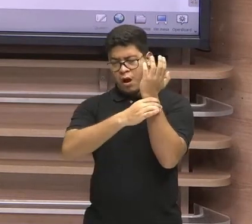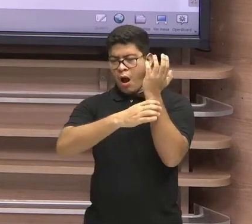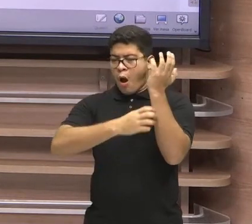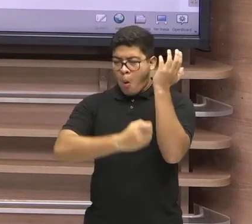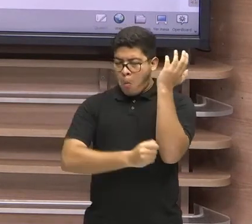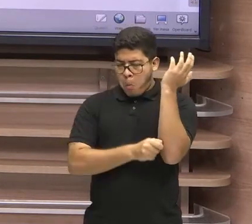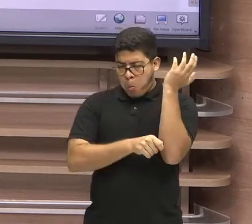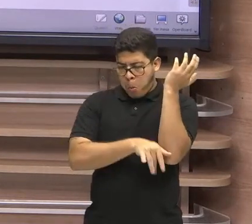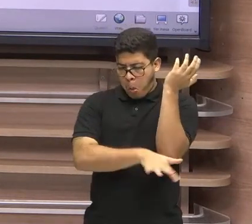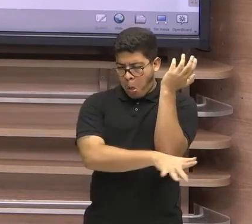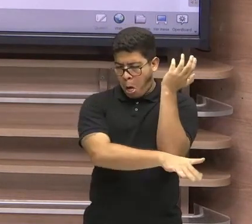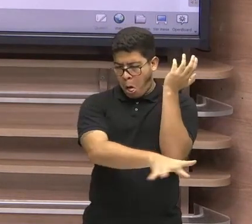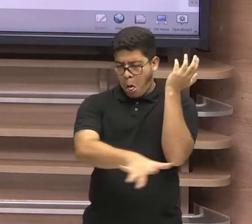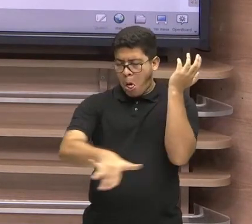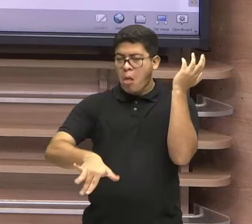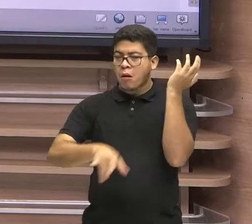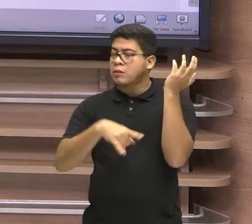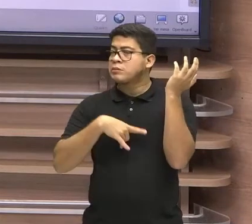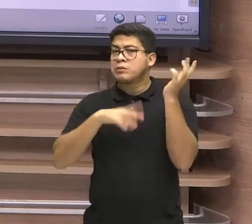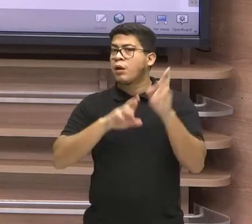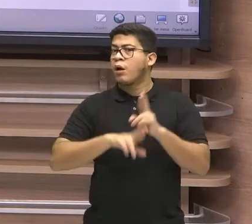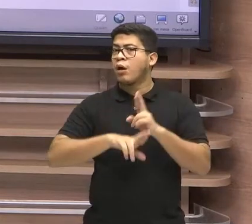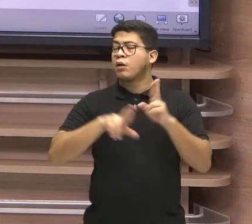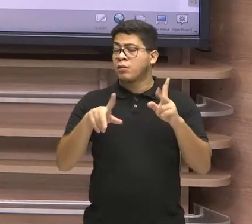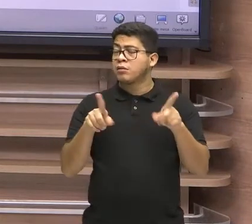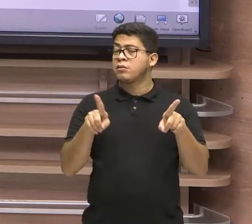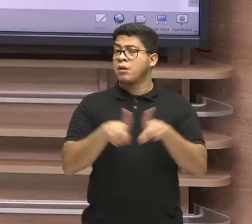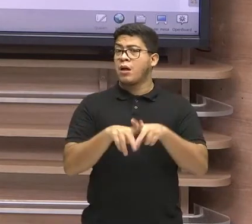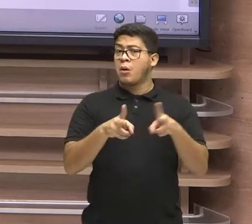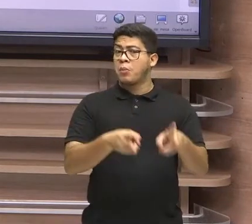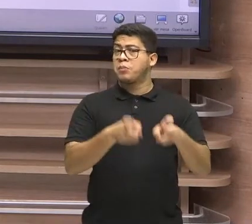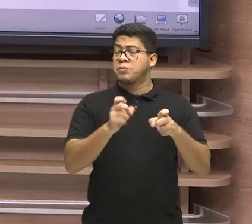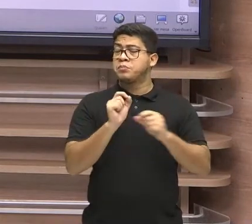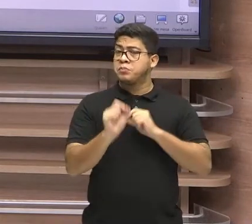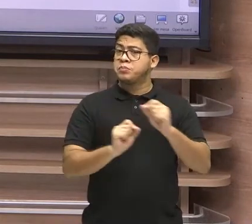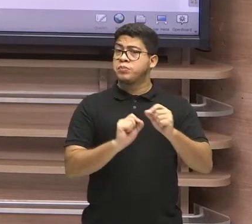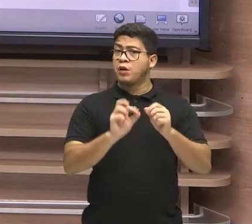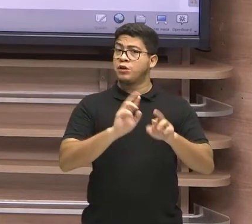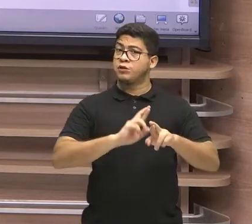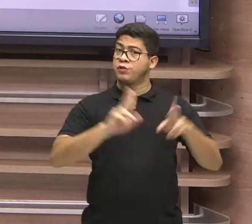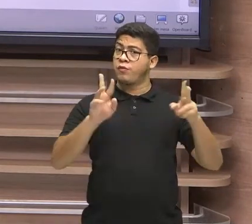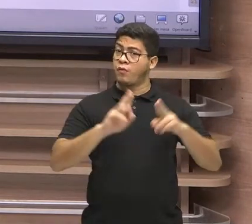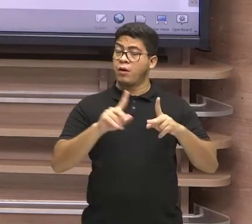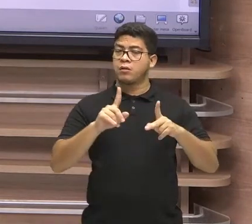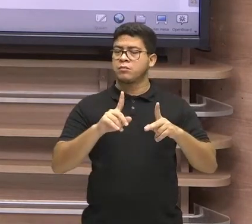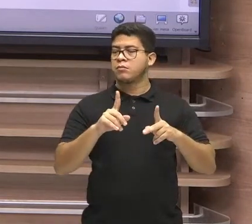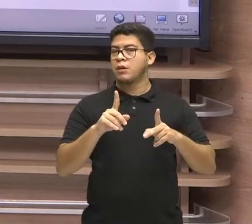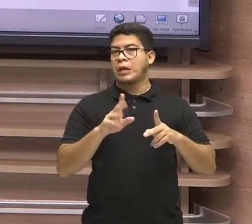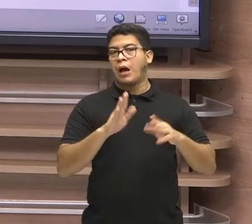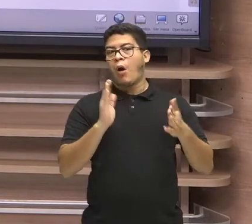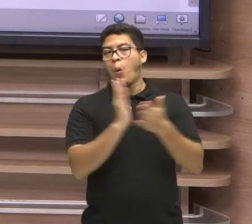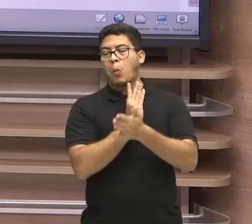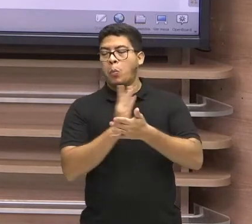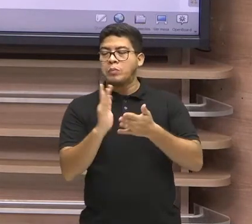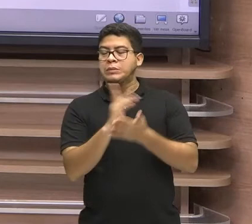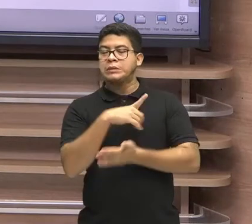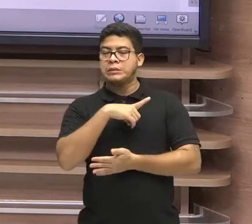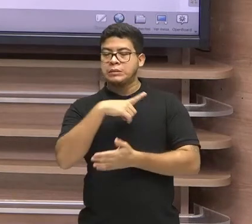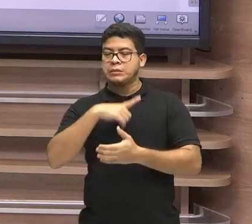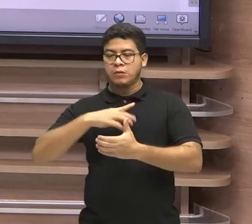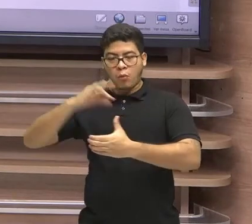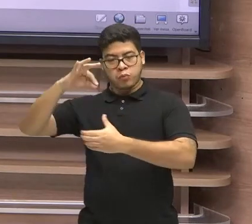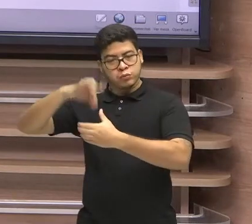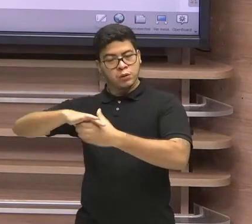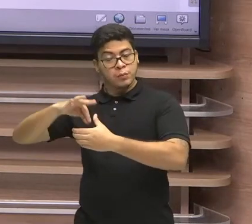produzir semente. As gimnospermas tinham sementes, mas não tinham aí o fruto. Então, as